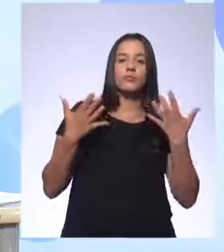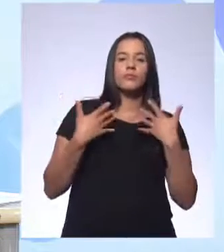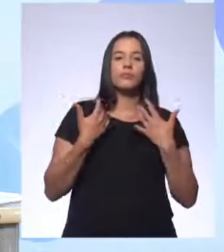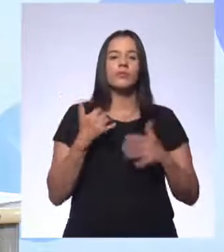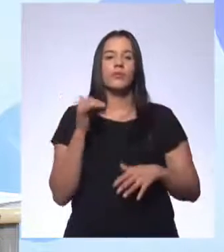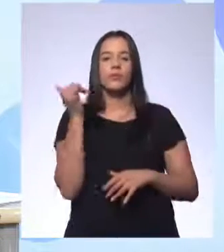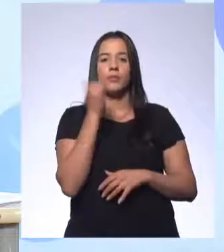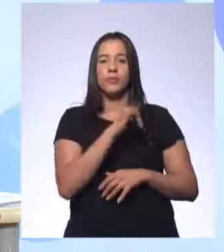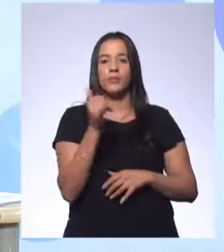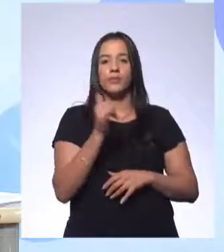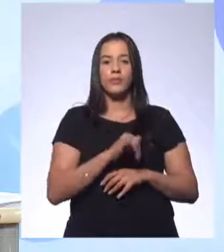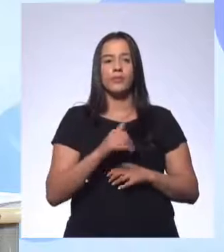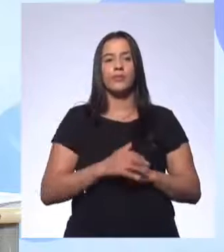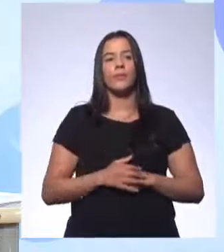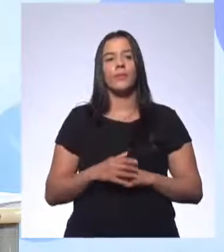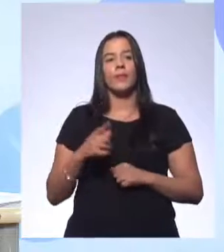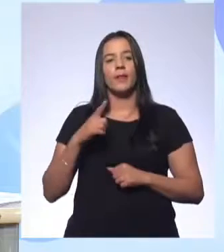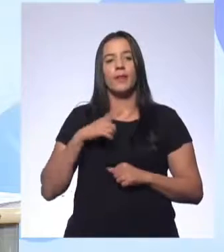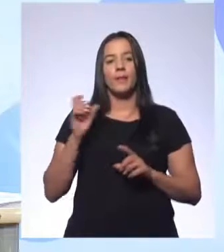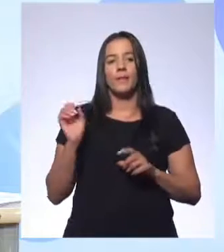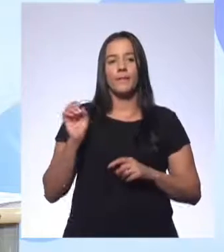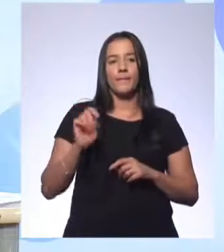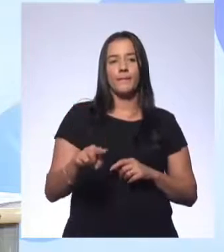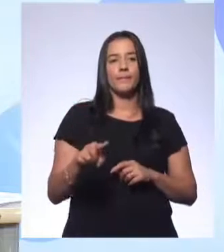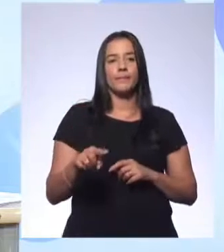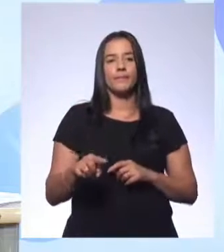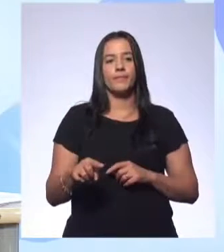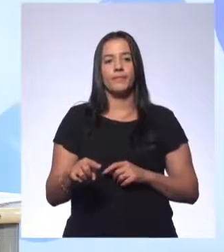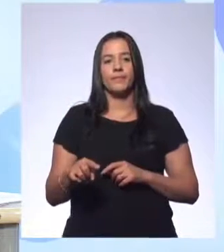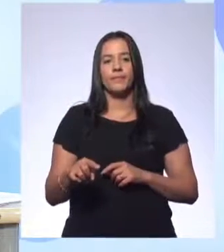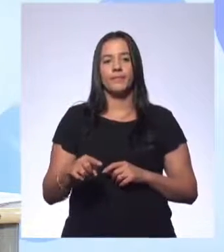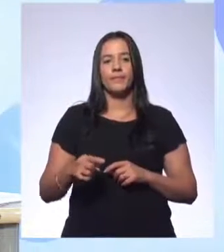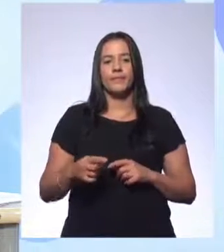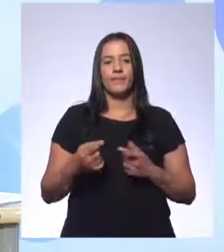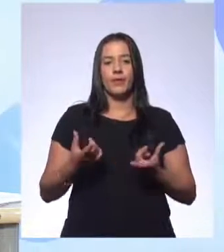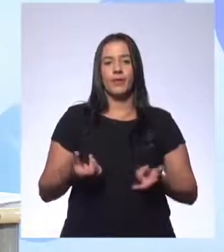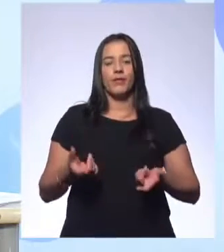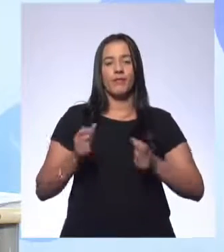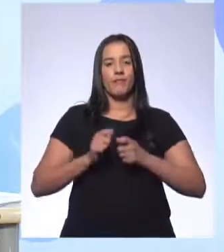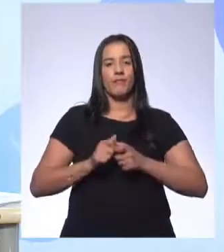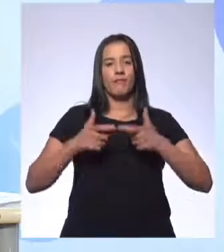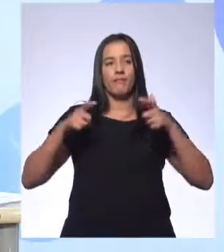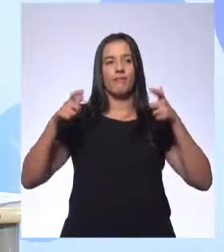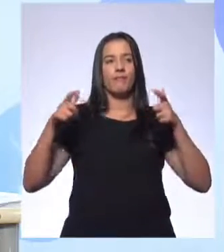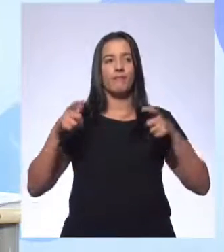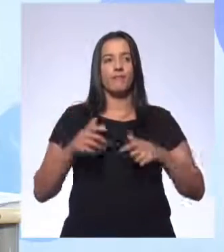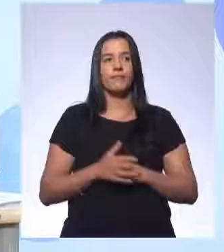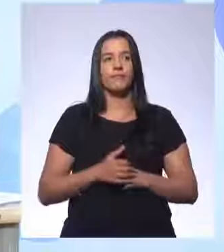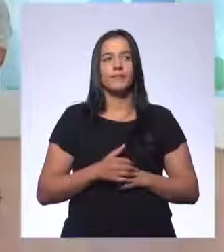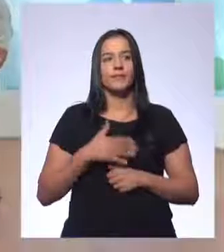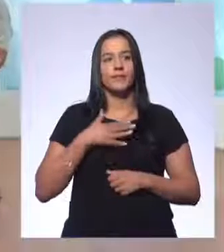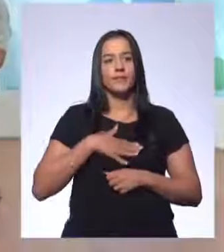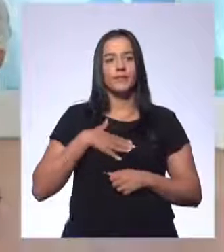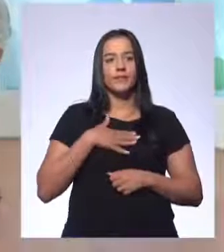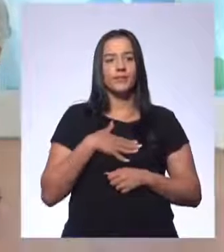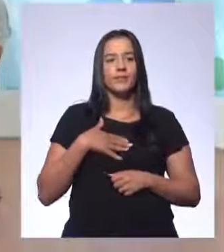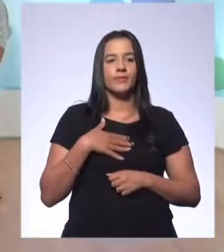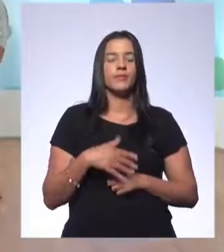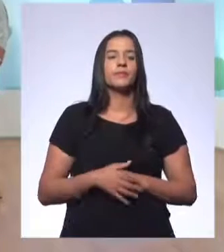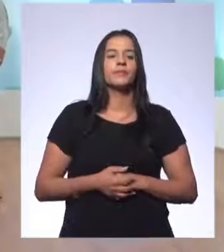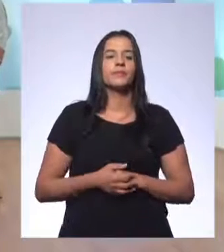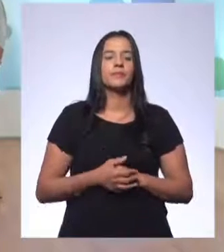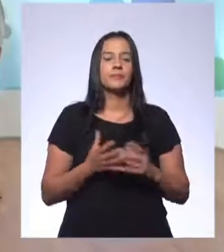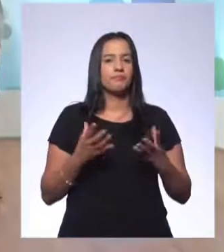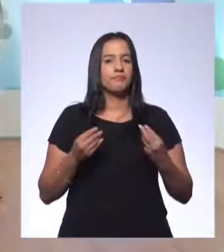através da radiação. Aí ele colocou um pontinho e colocou assim, fartura. Eita. Legal, eu gostei dessa. Você gostou também, né? Gostei.